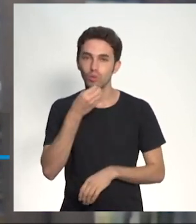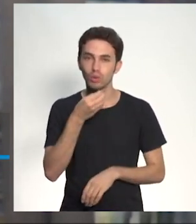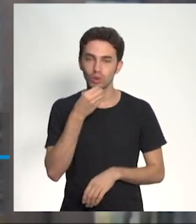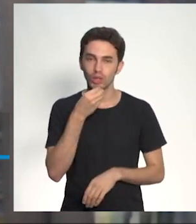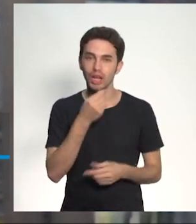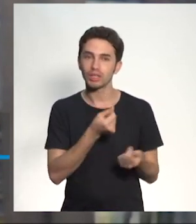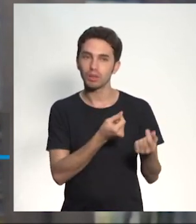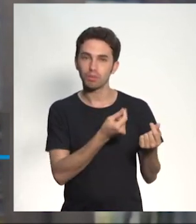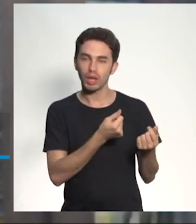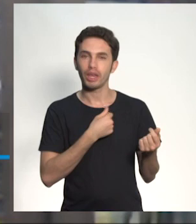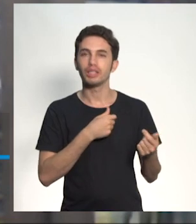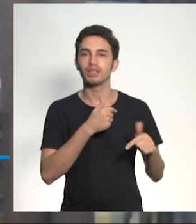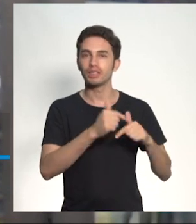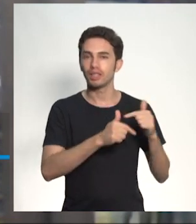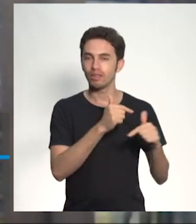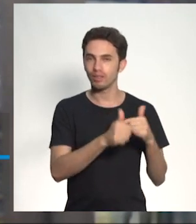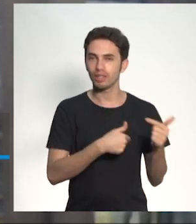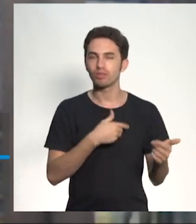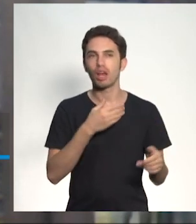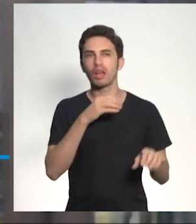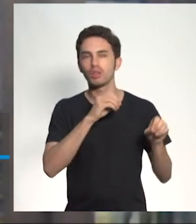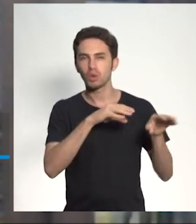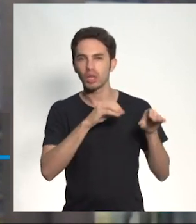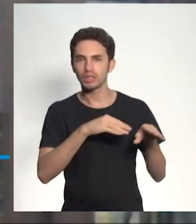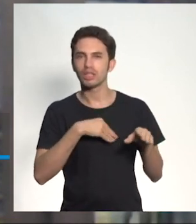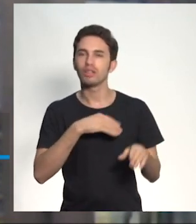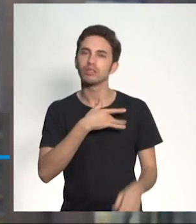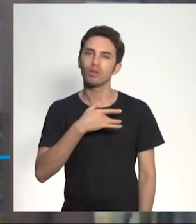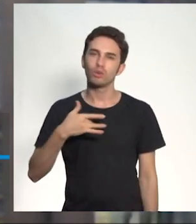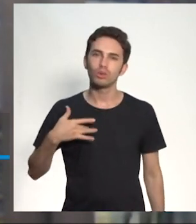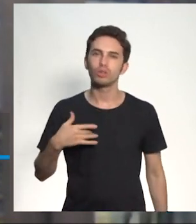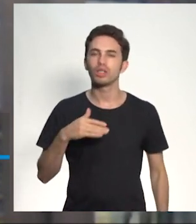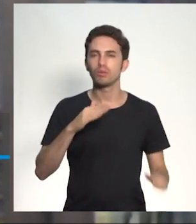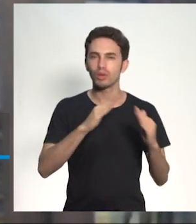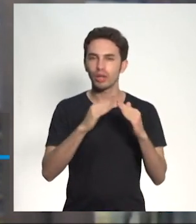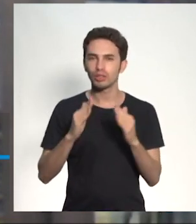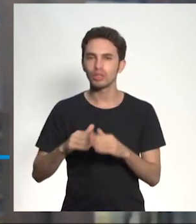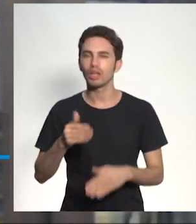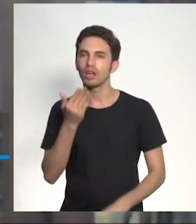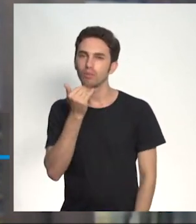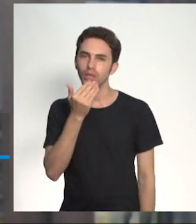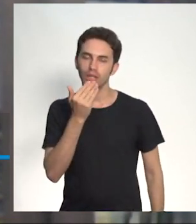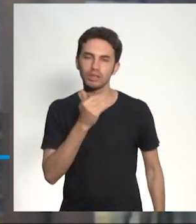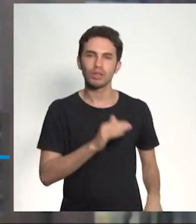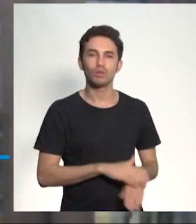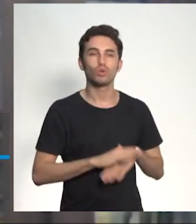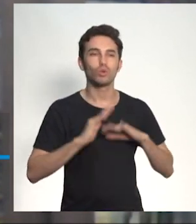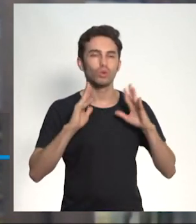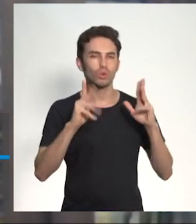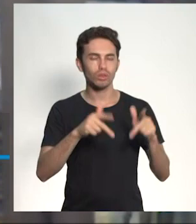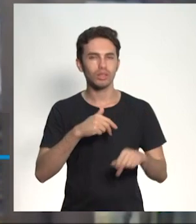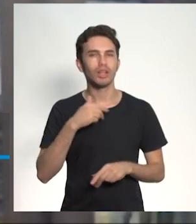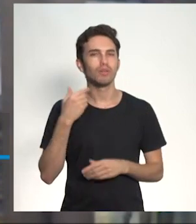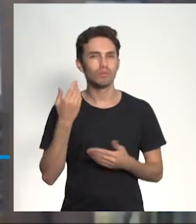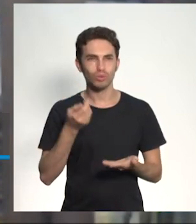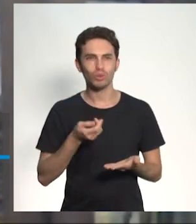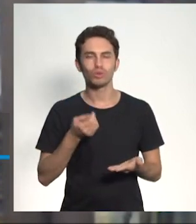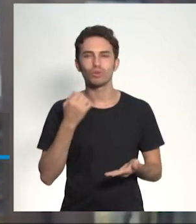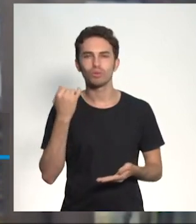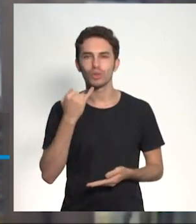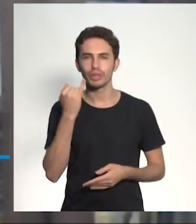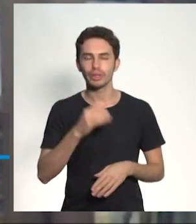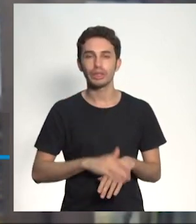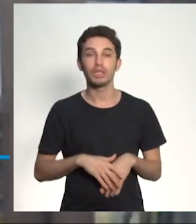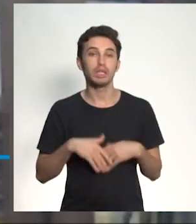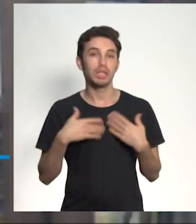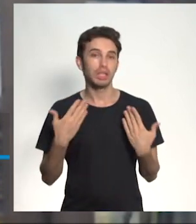e serviços, né? A educação, a saúde, a moradia, a alimentação, tudo isso é muito concreto.